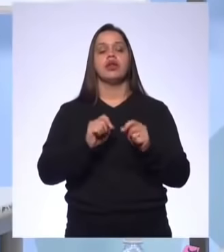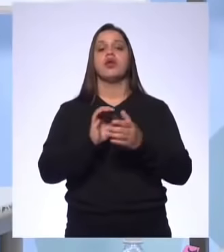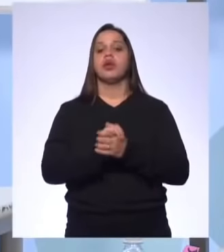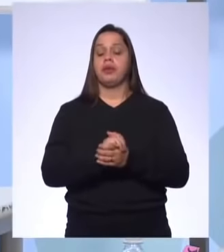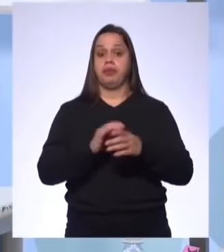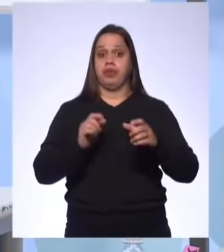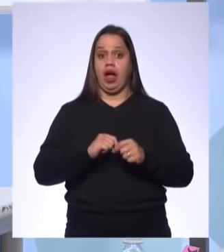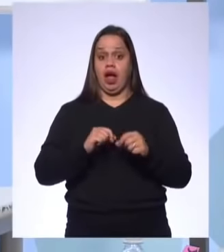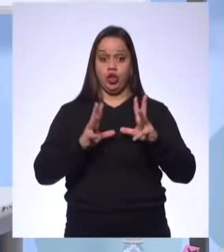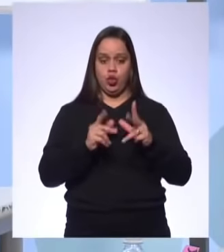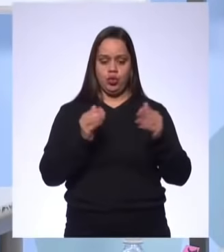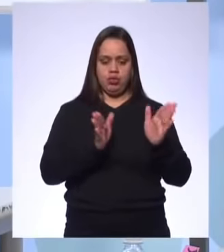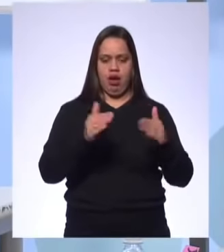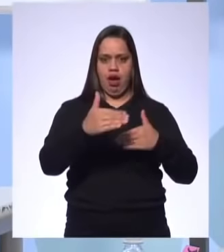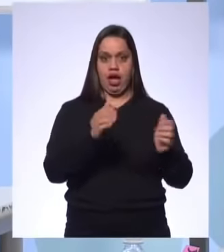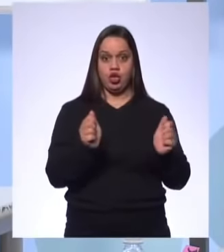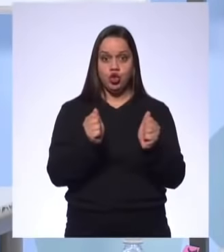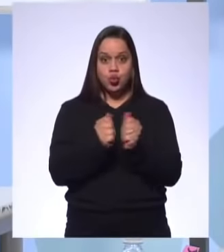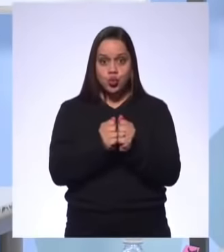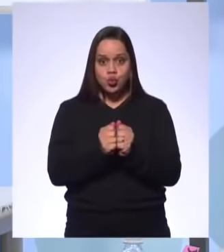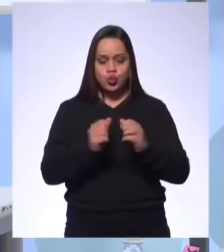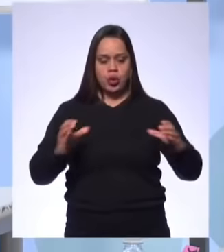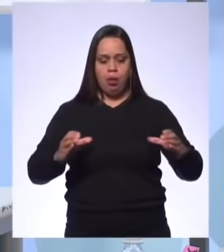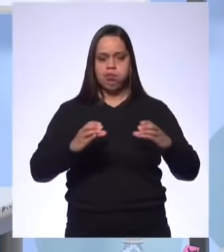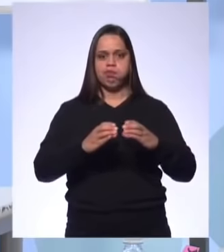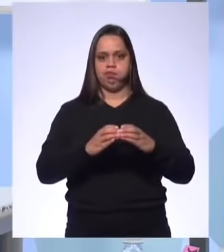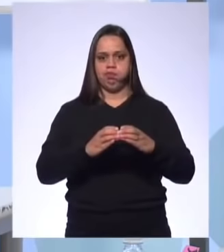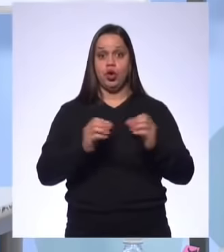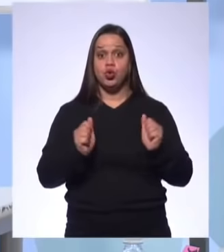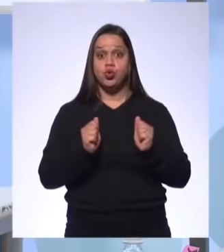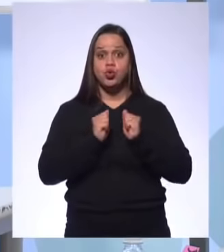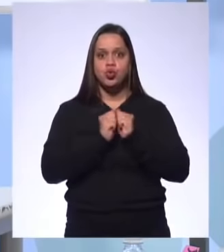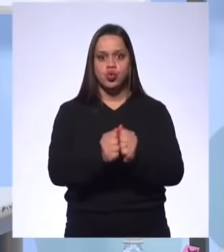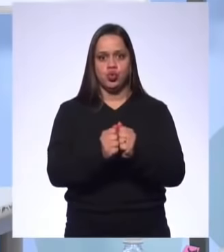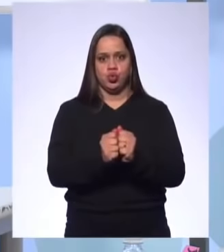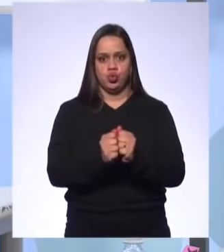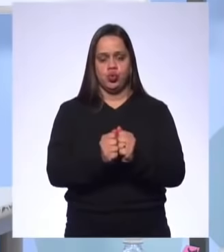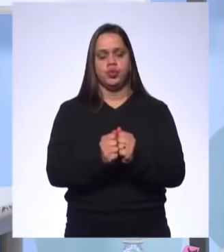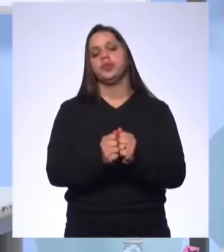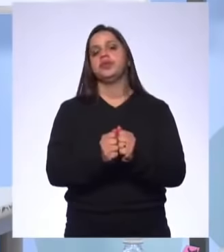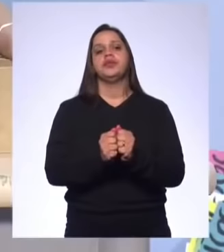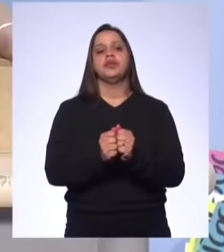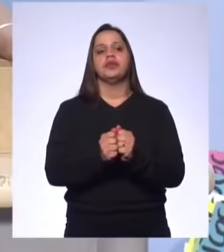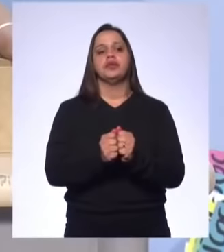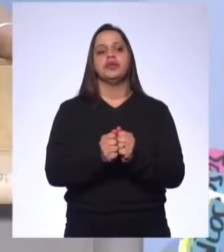desfragmentado. Por que desfragmentado? Porque está tudo junto. Tudo junto,